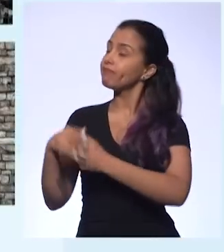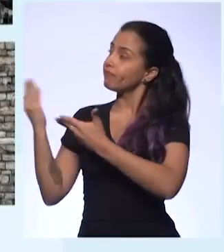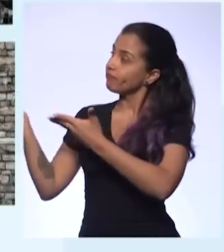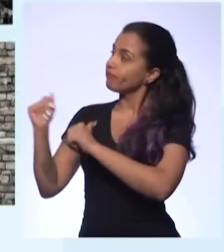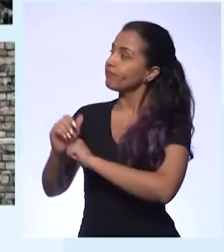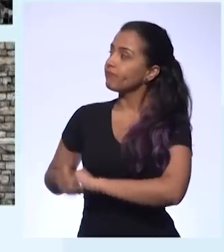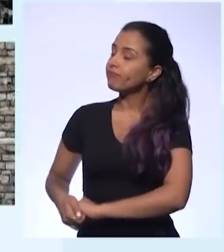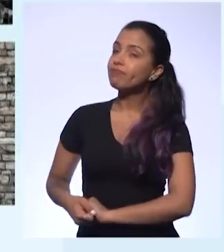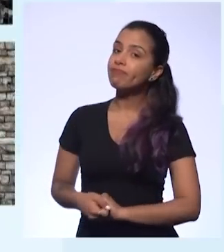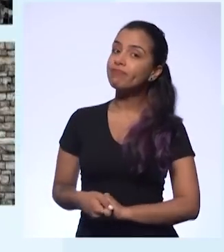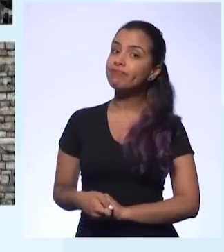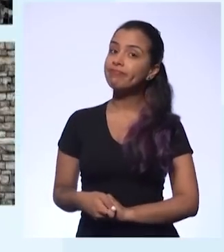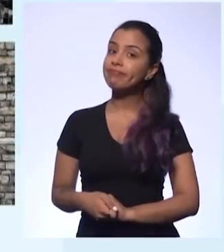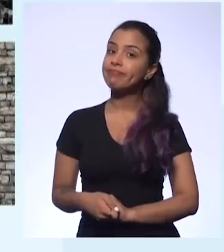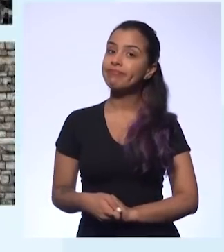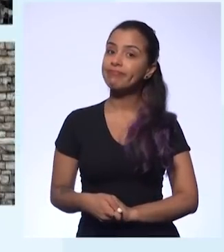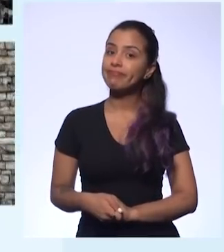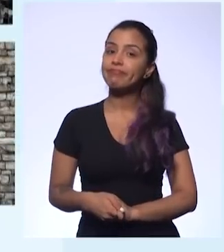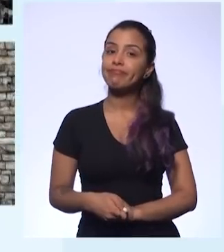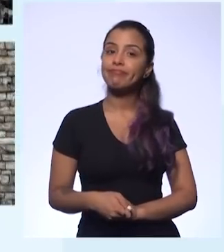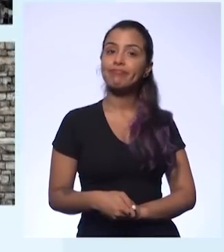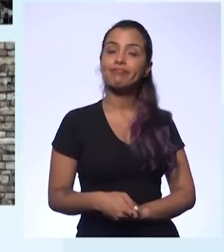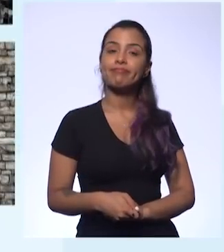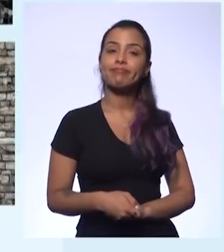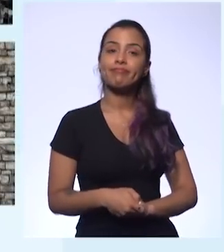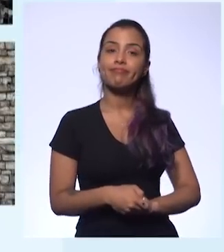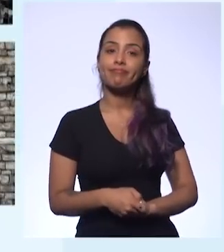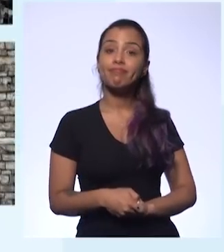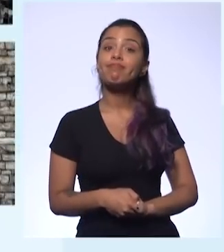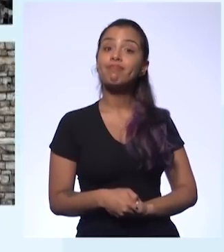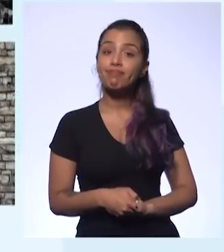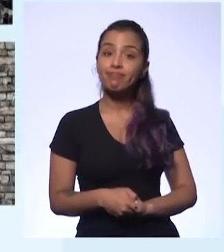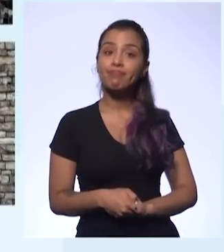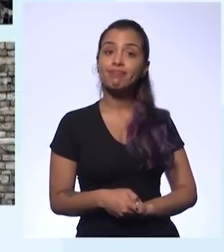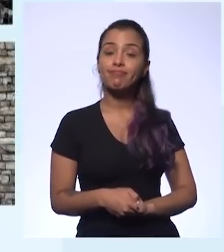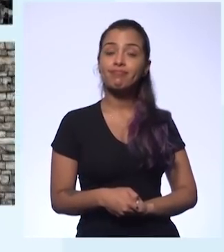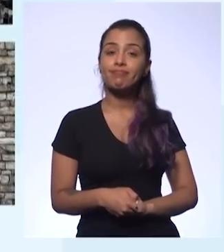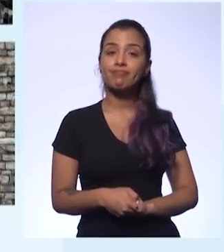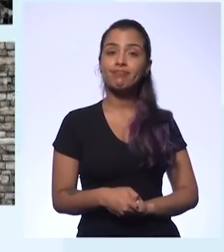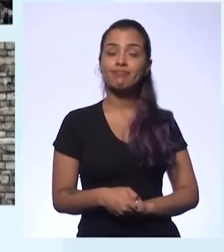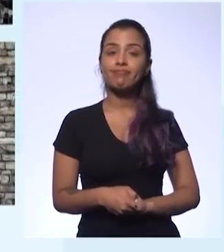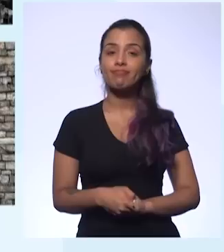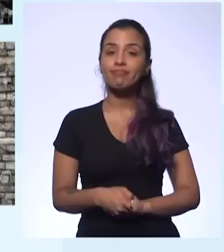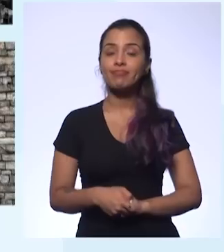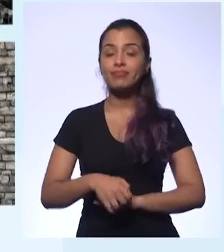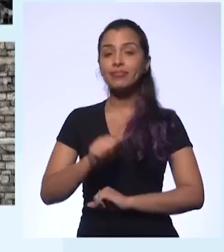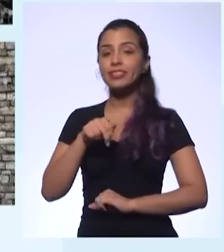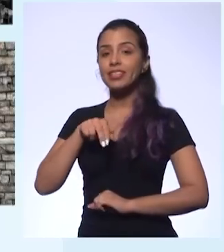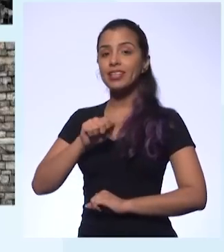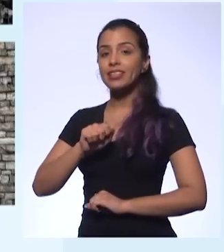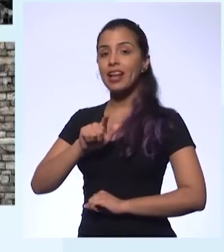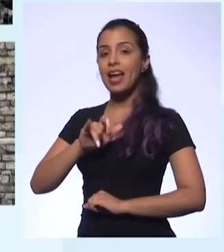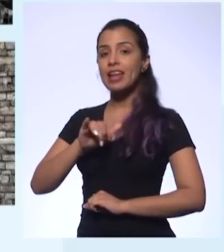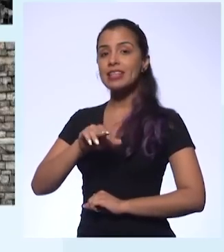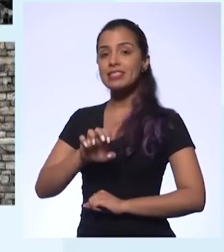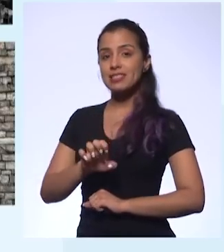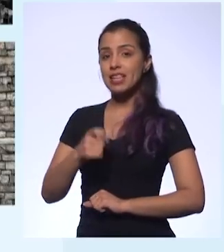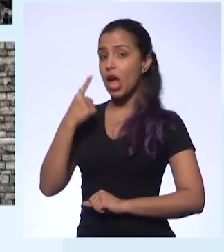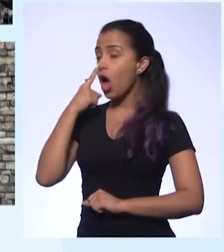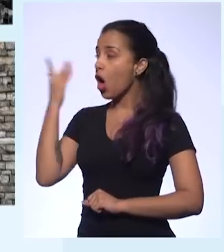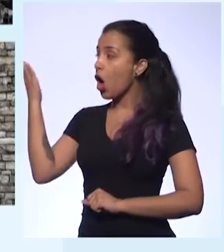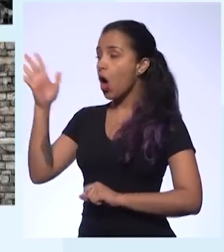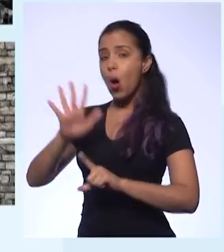Respondam. Ai, gente. Como faz? A Respondam. Analice quer saber, Analice, gente. olha a